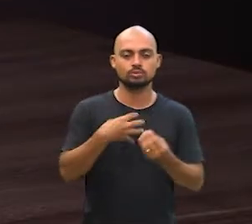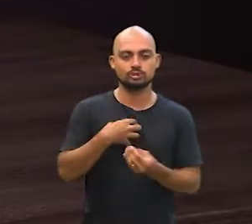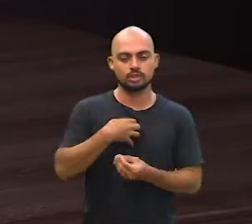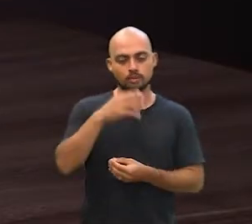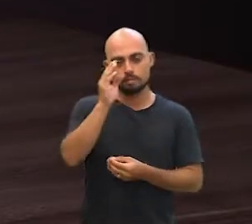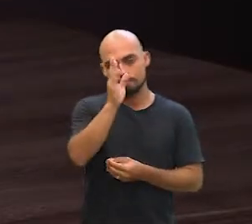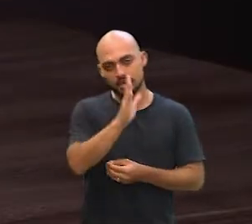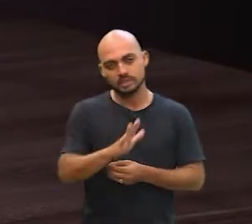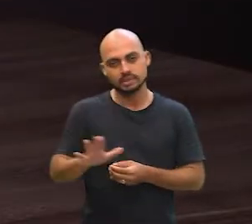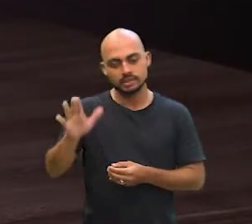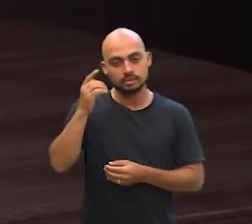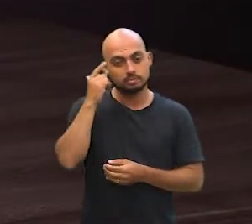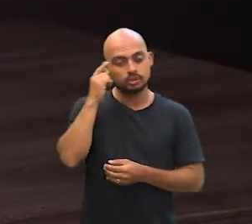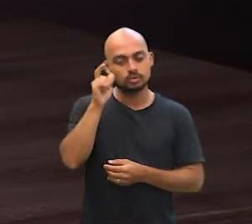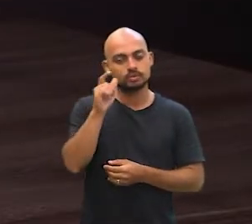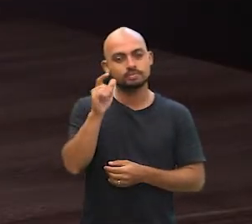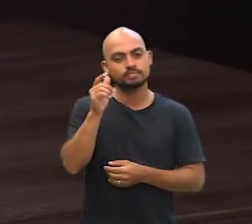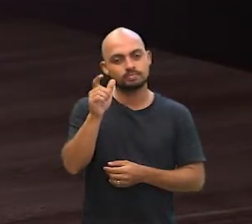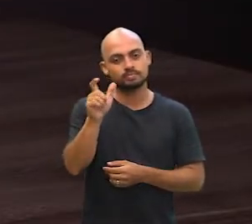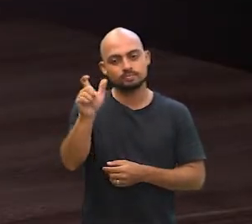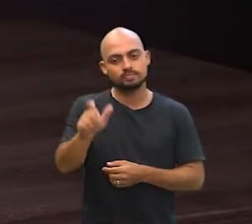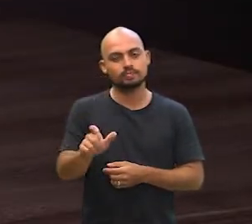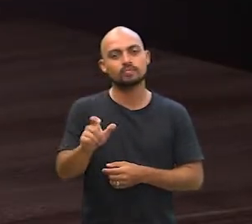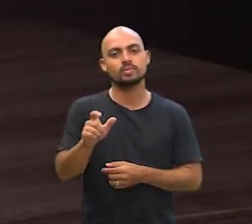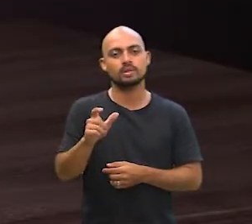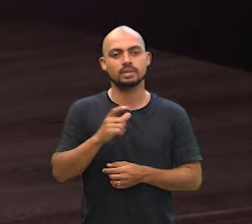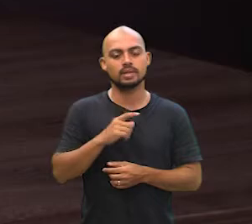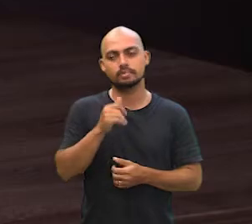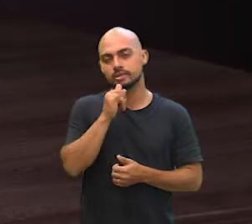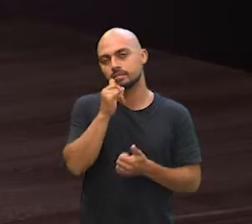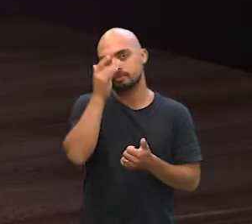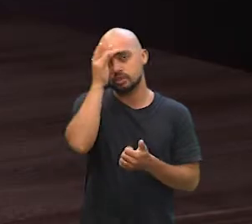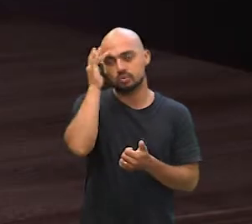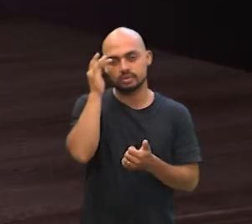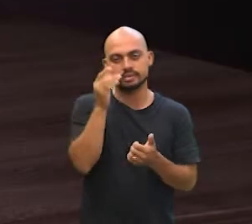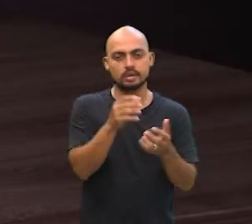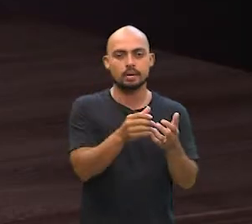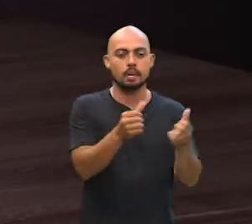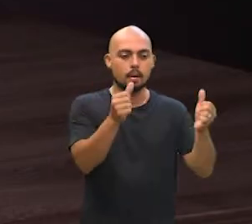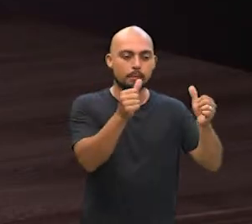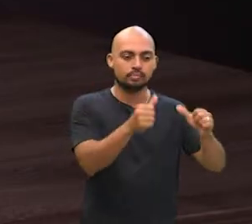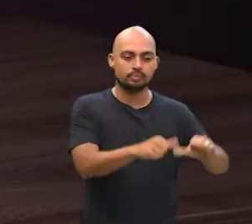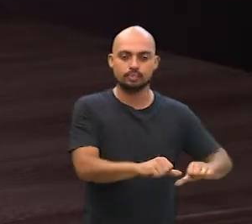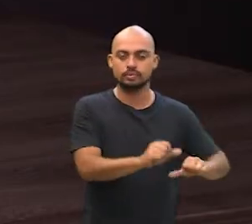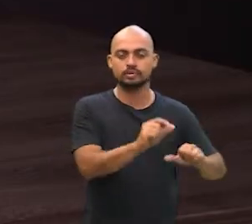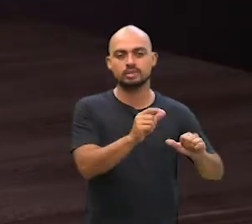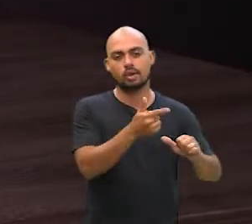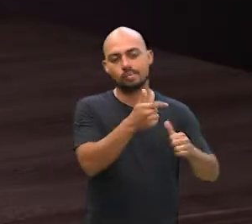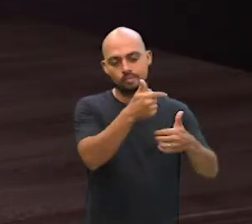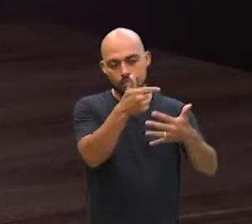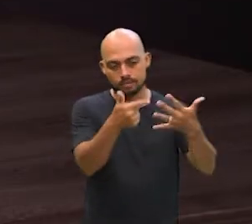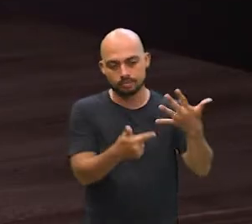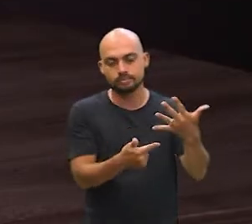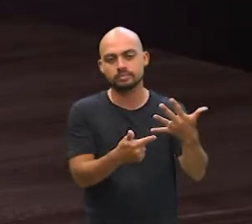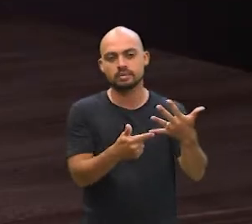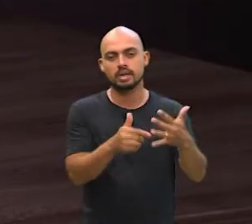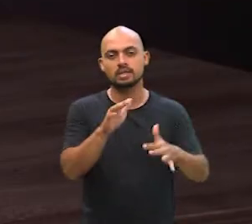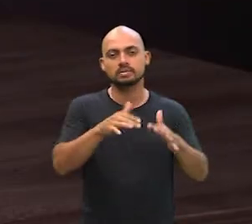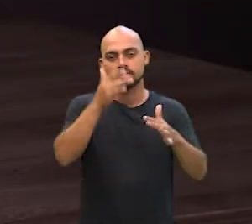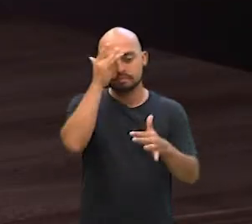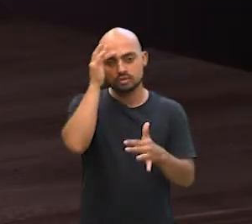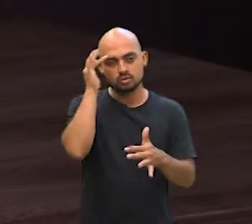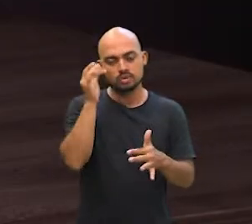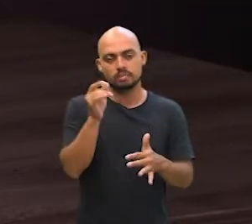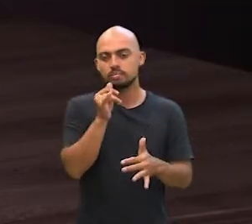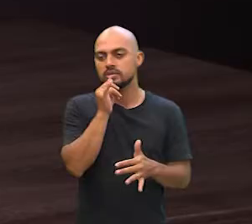uma alternativa nesse momento em que muita gente fala de falência e uma série de outras coisas, e não, a pessoa fala, não, agora